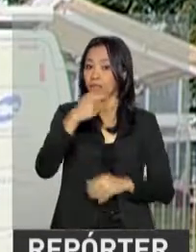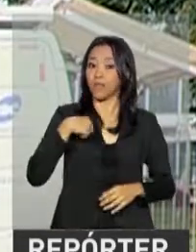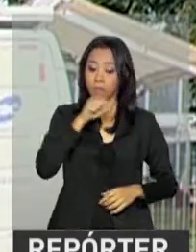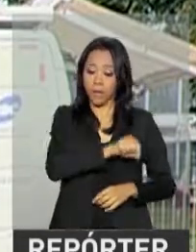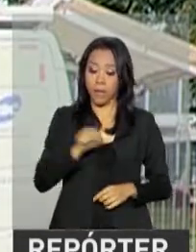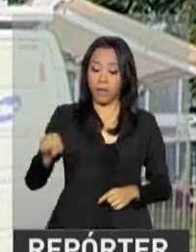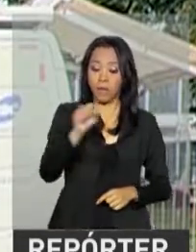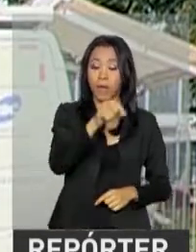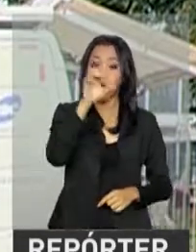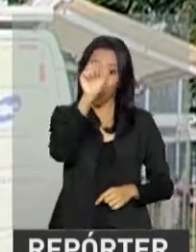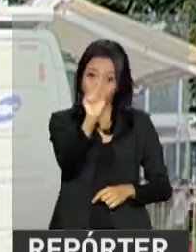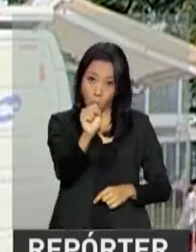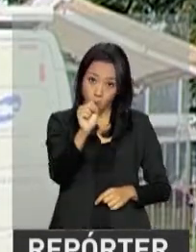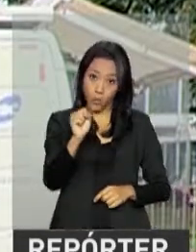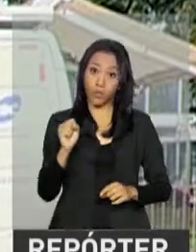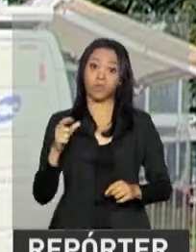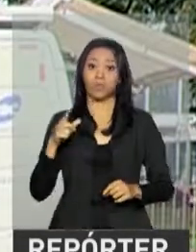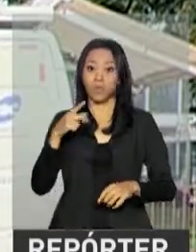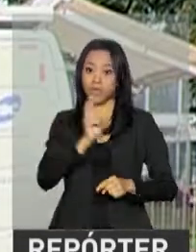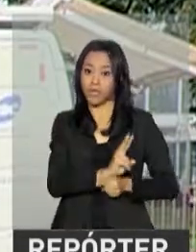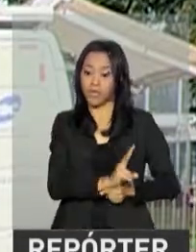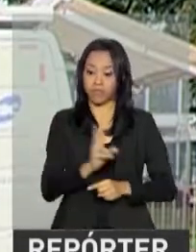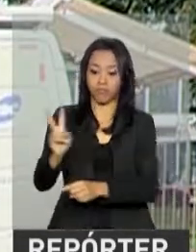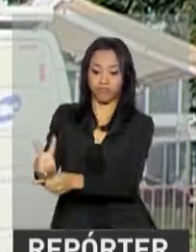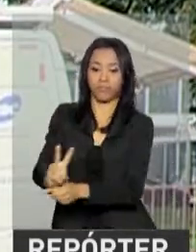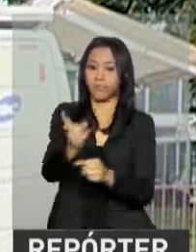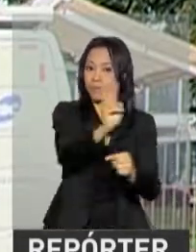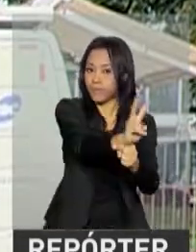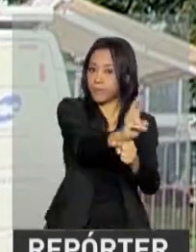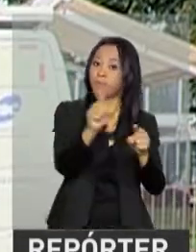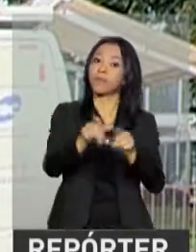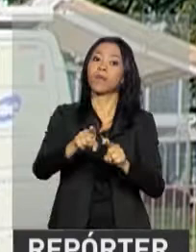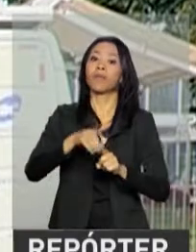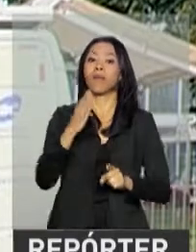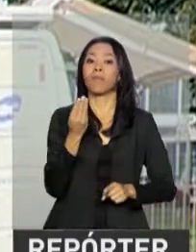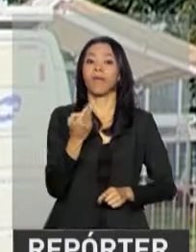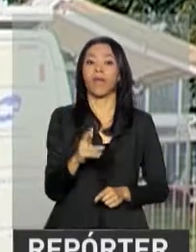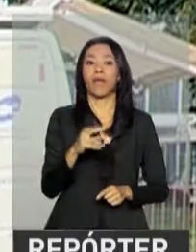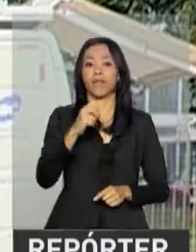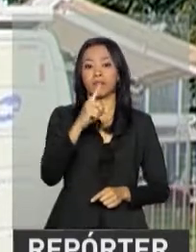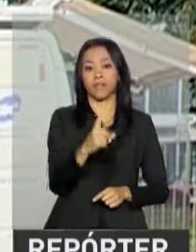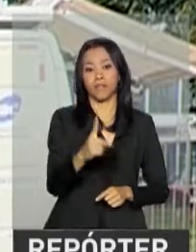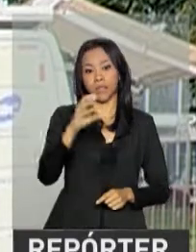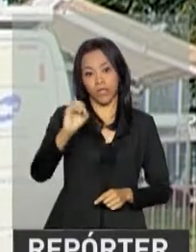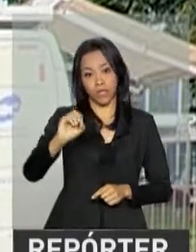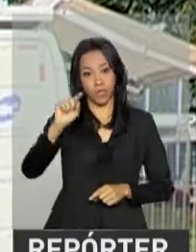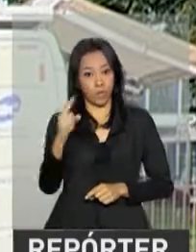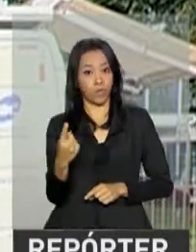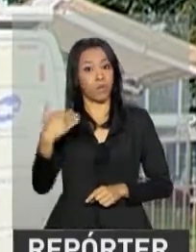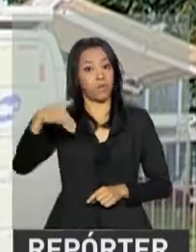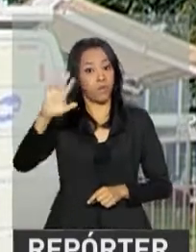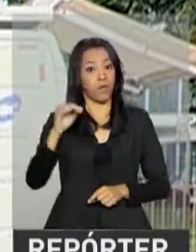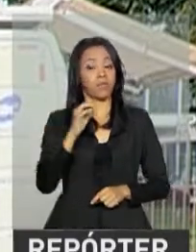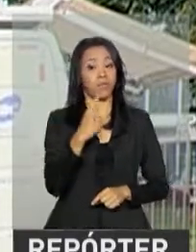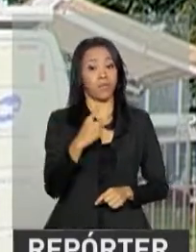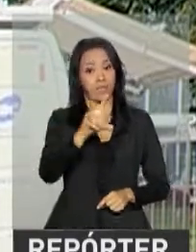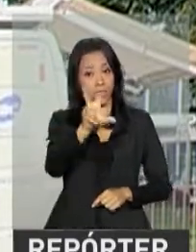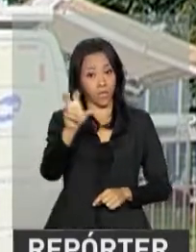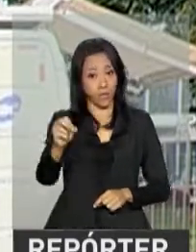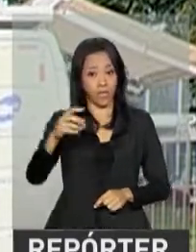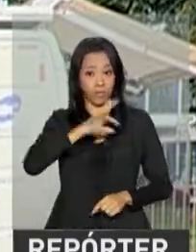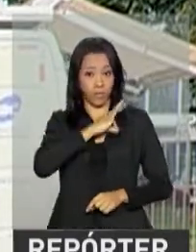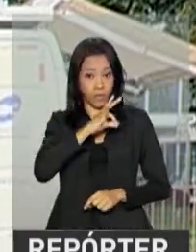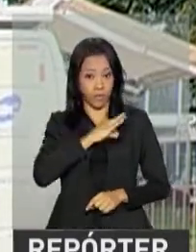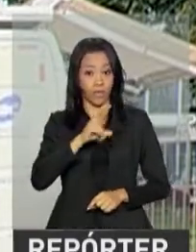8 pontos de bloqueio ao longo desse trecho de divisas, incluindo aí a BR-101. E mais de 150 policiais